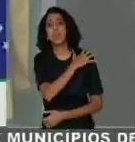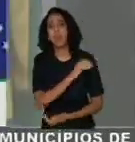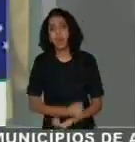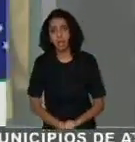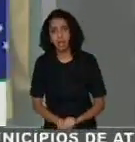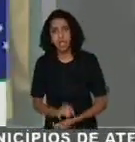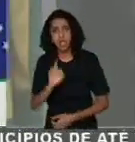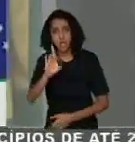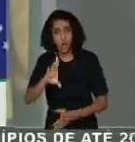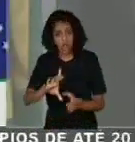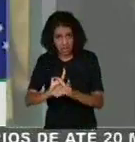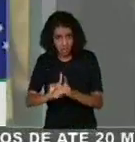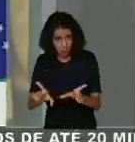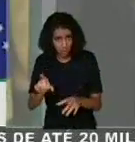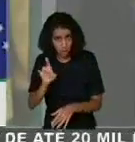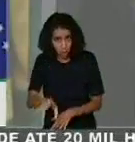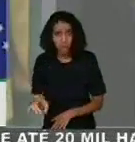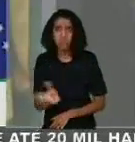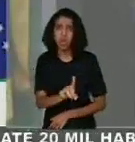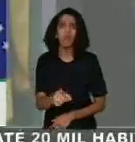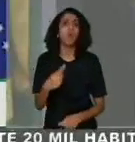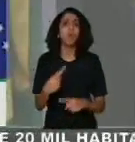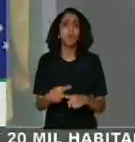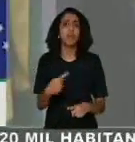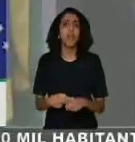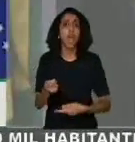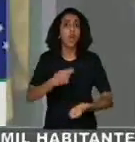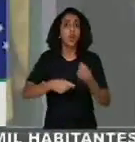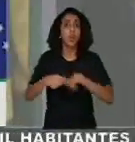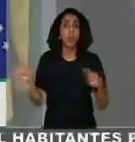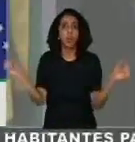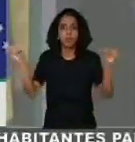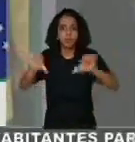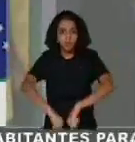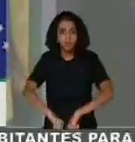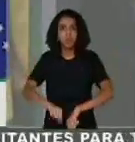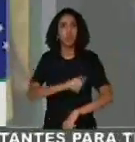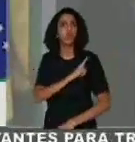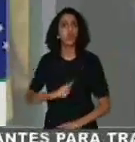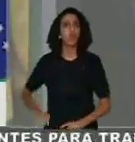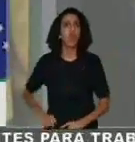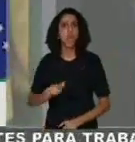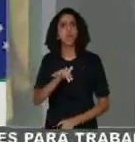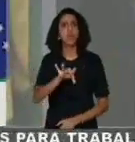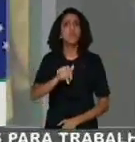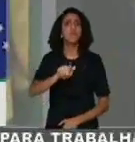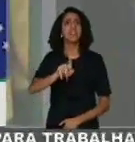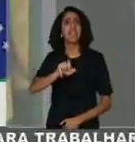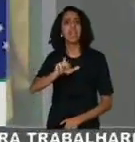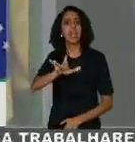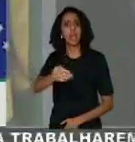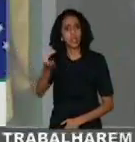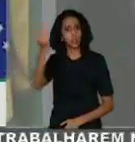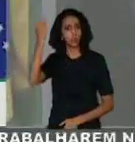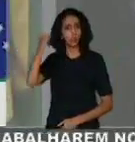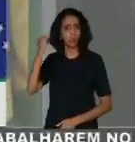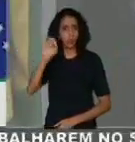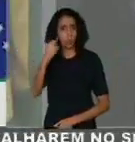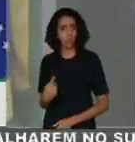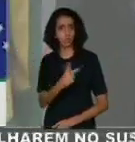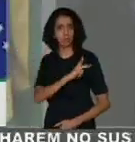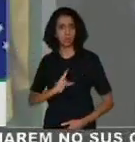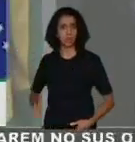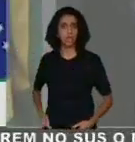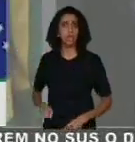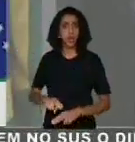as forças democráticas, foi a falência da economia do governo Figueiredo, que deu um rombo na economia